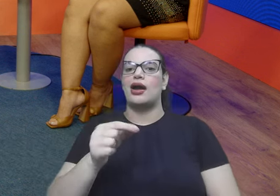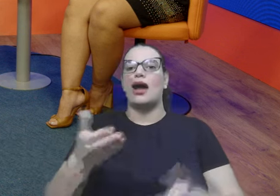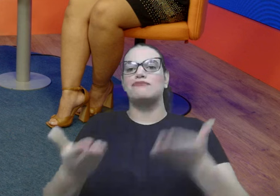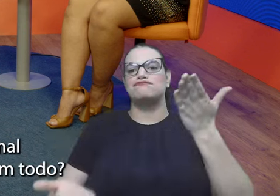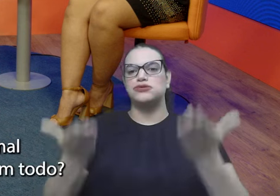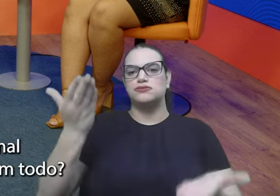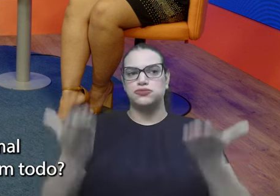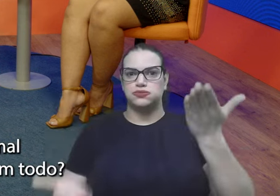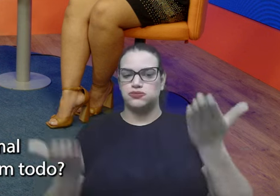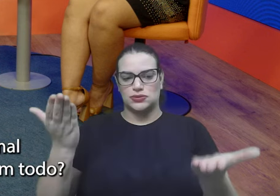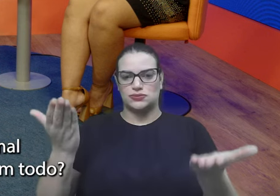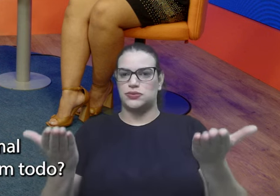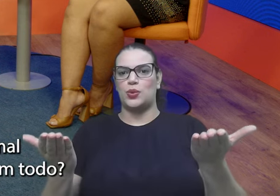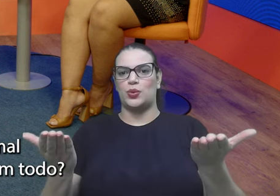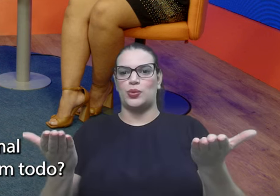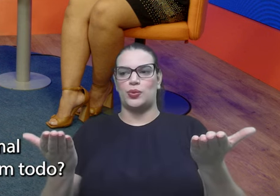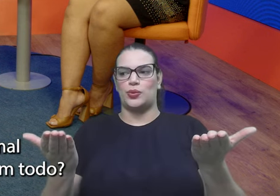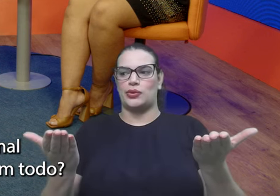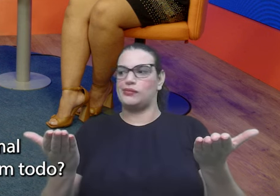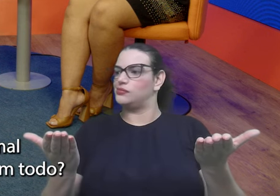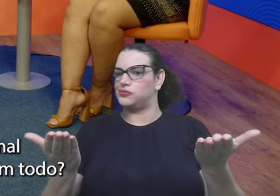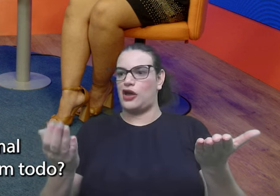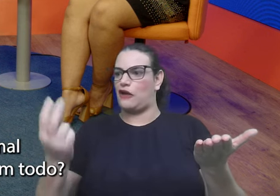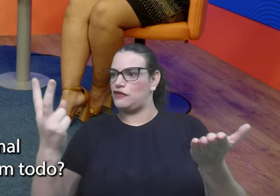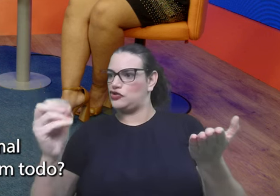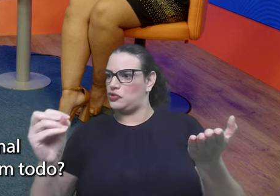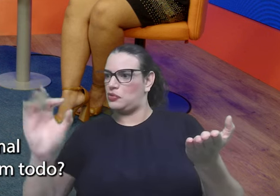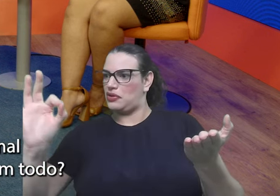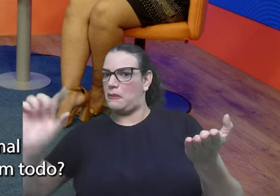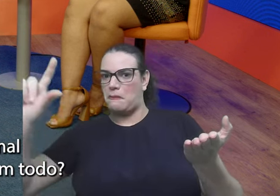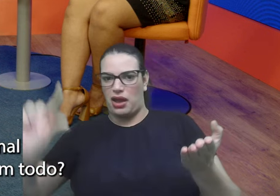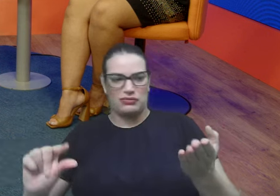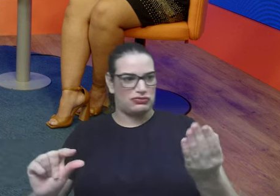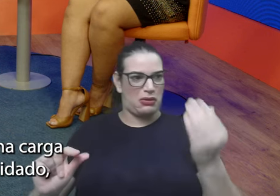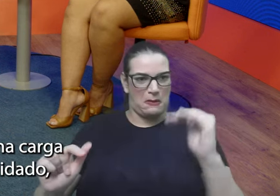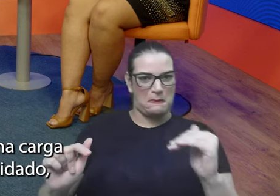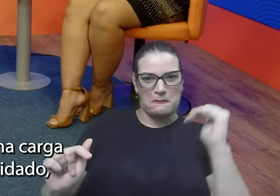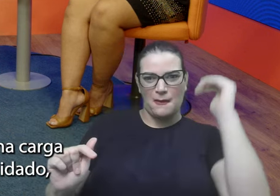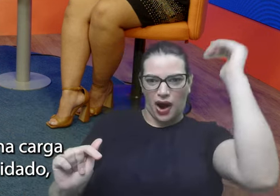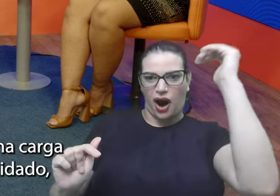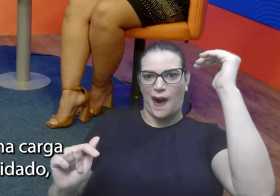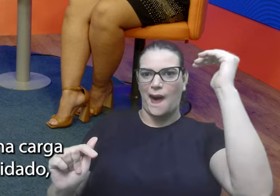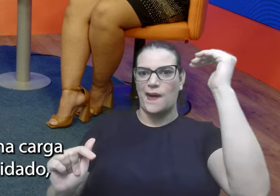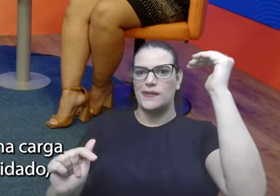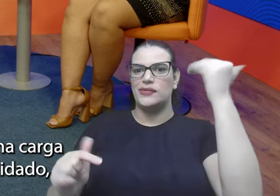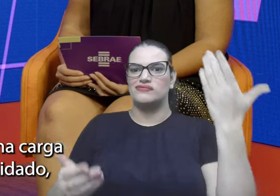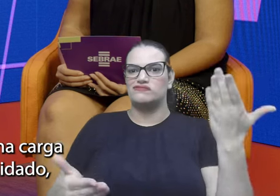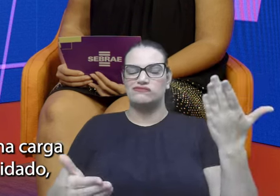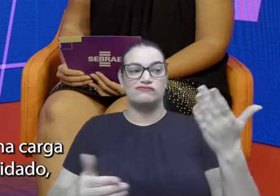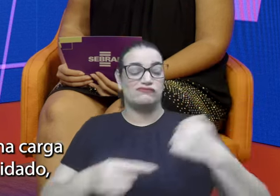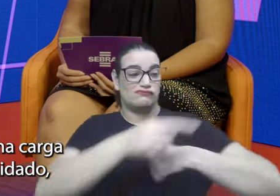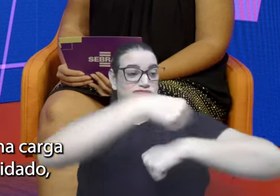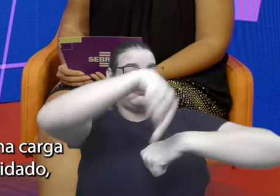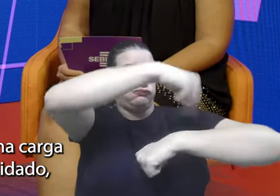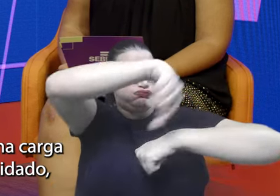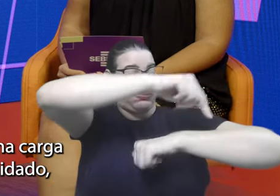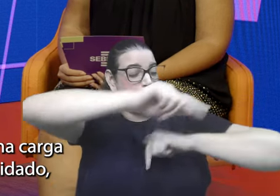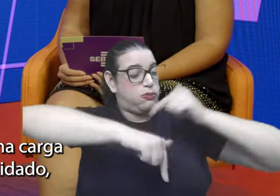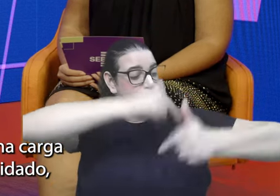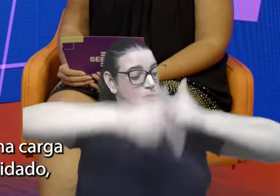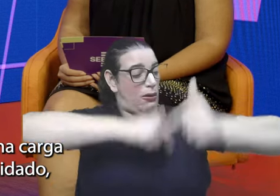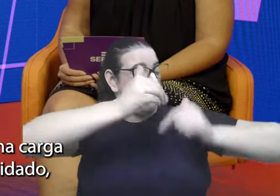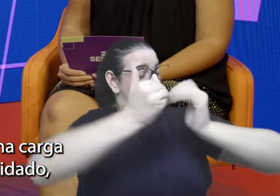proporção Então como que isso está mal distribuído na sociedade como um todo então as mulheres estão com uma carga muito